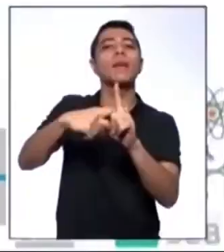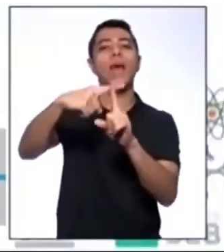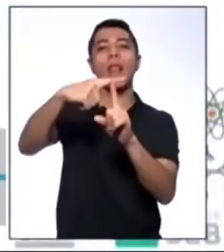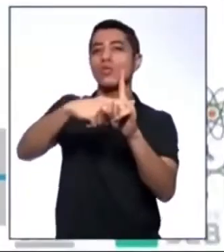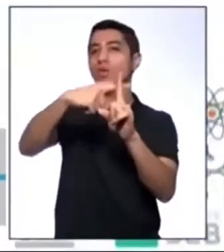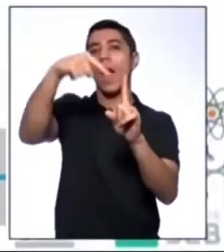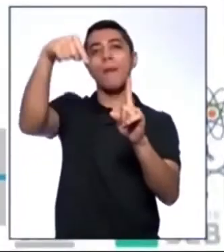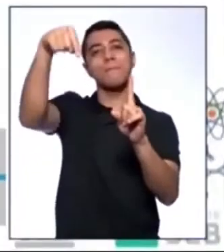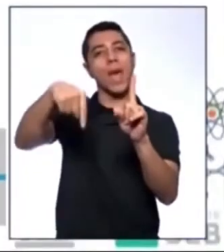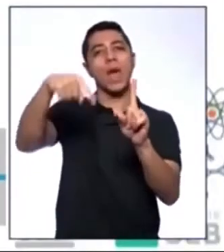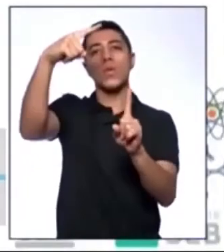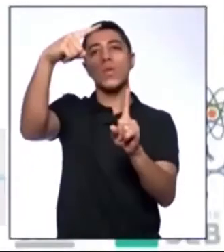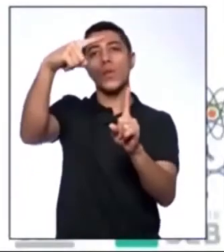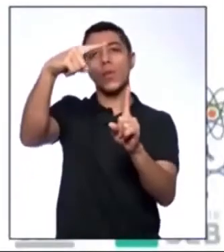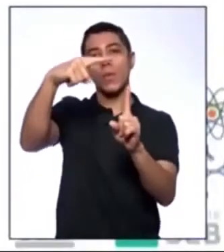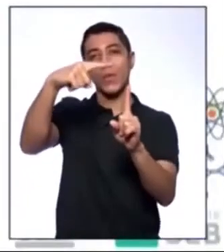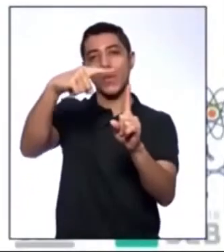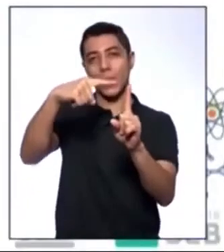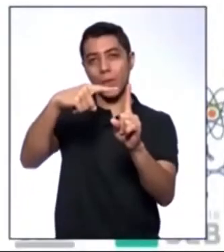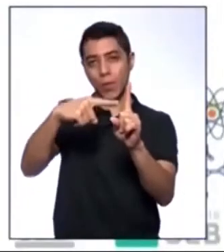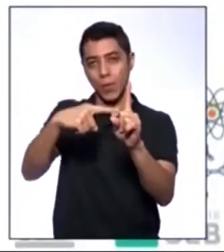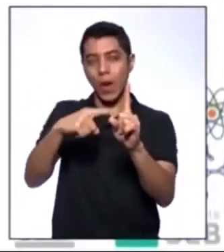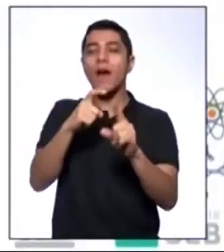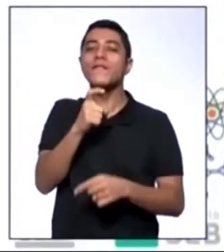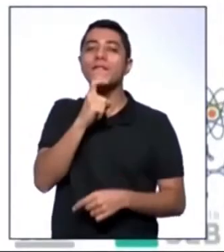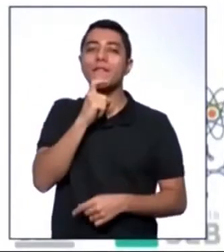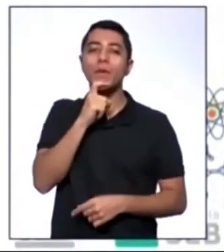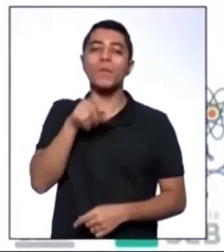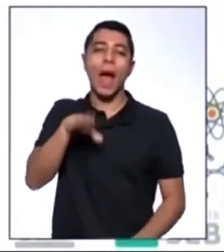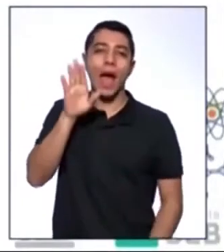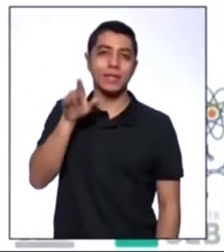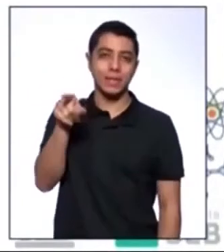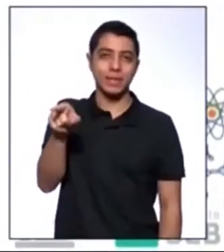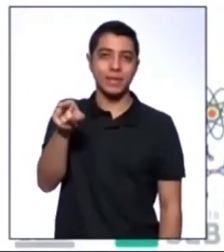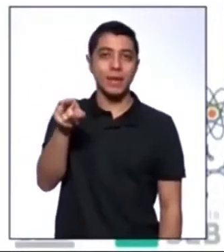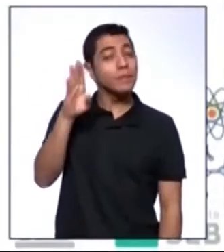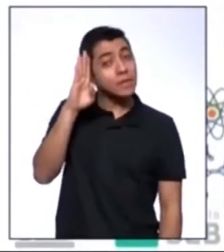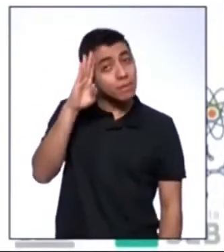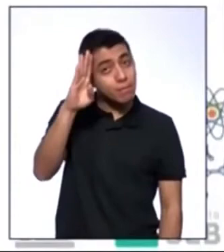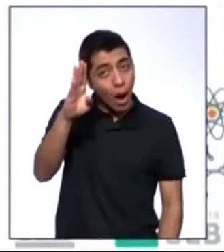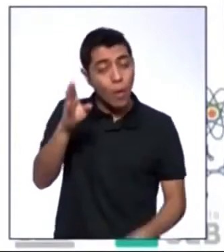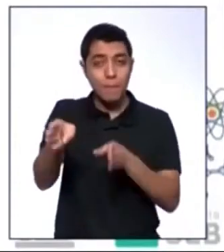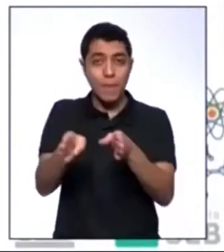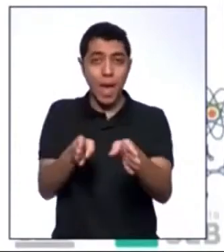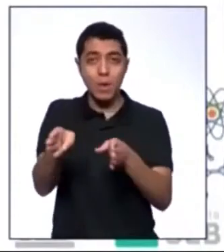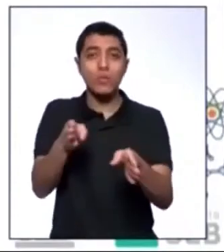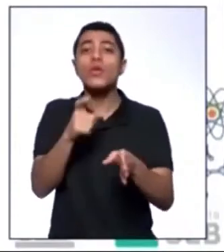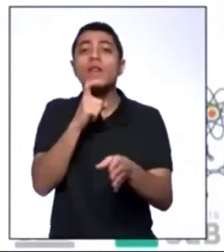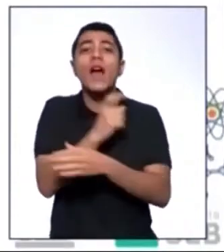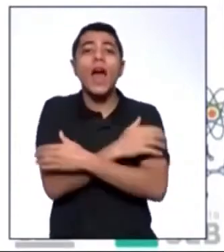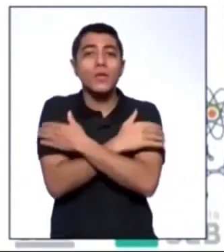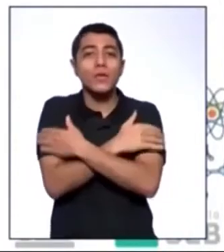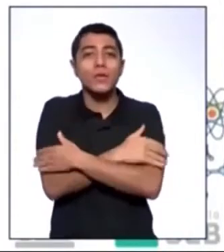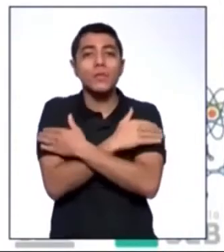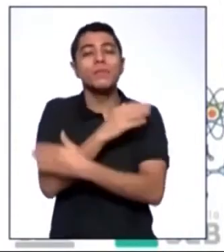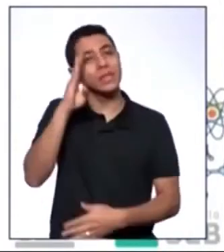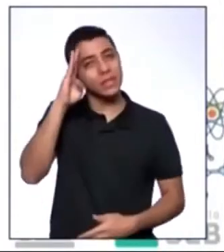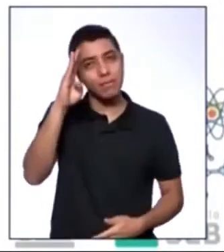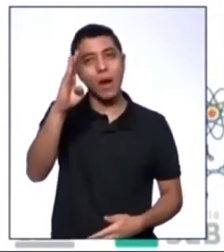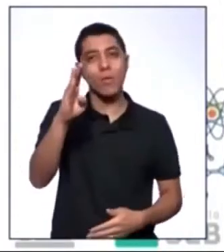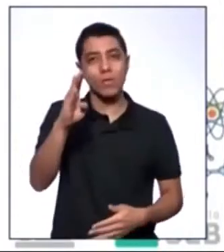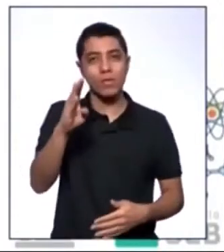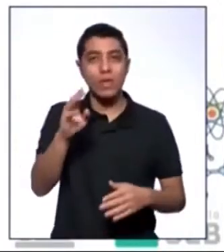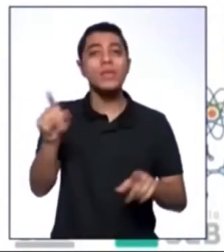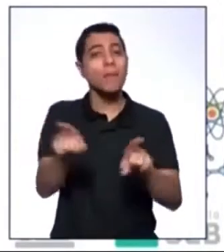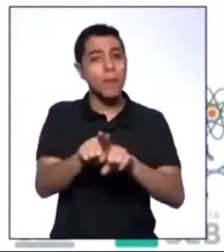são menores, são mais baixas, excepcionalmente durante o inverno. E, claro, dá para destacar a atuação da massa